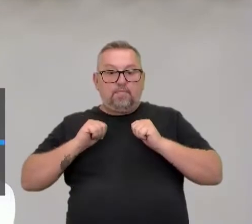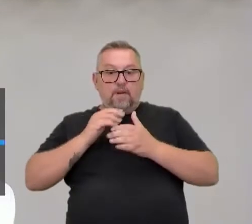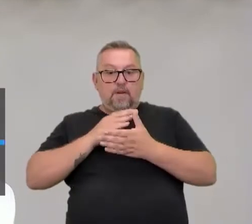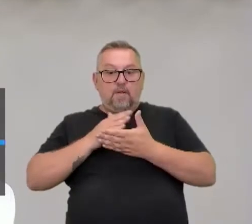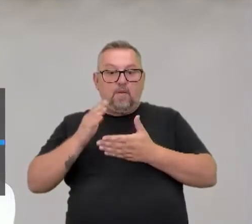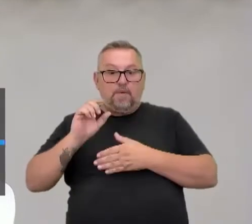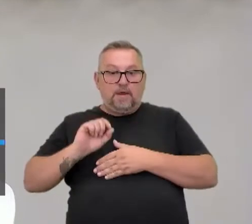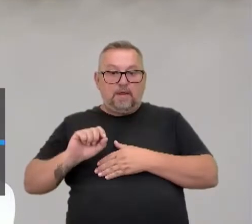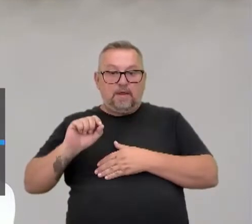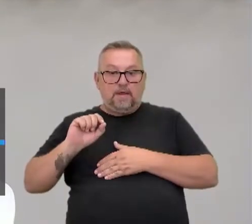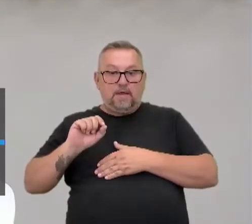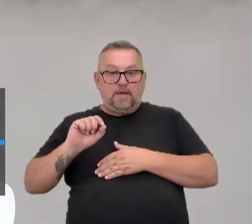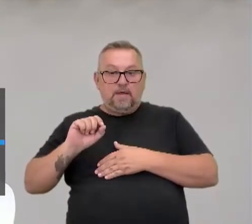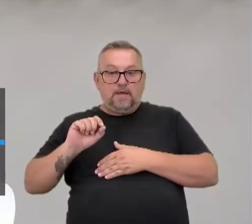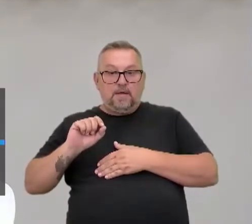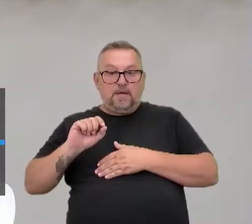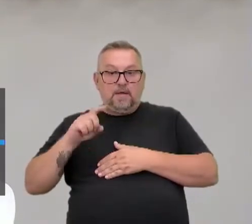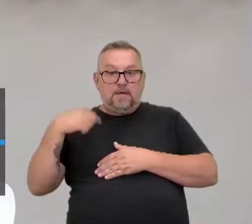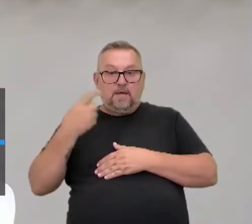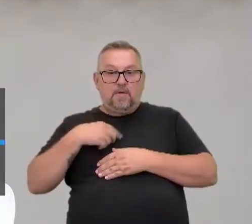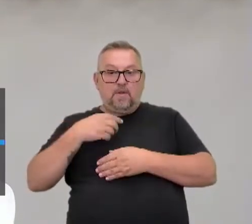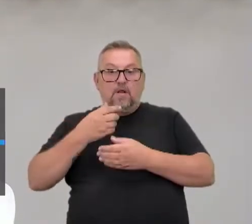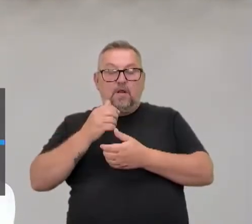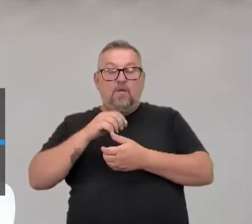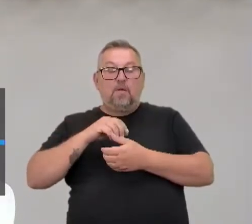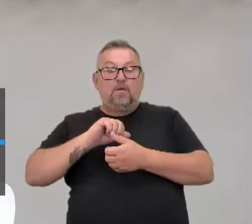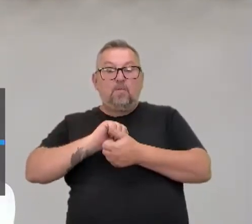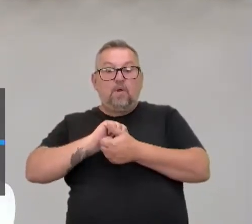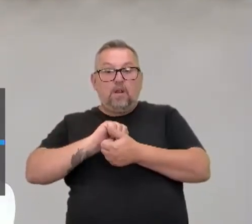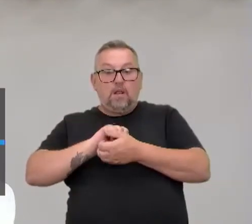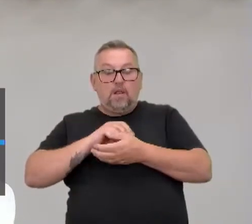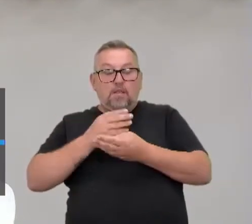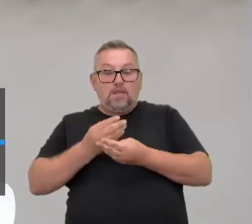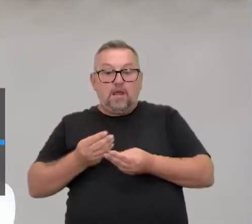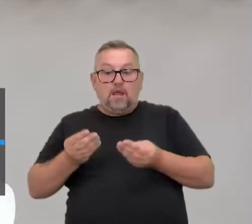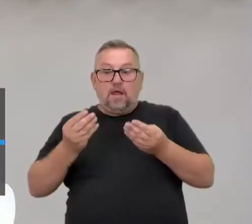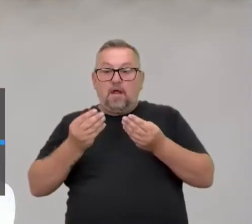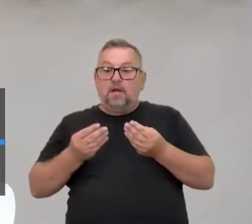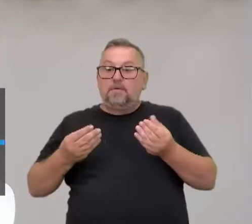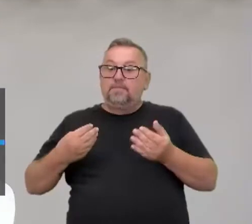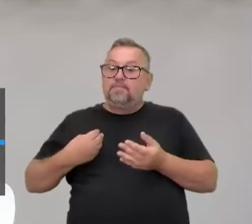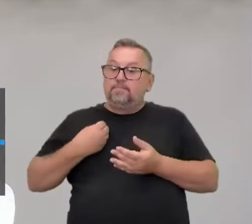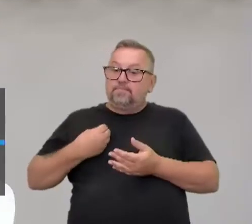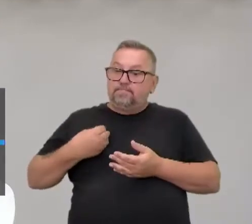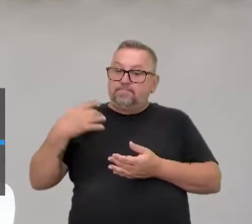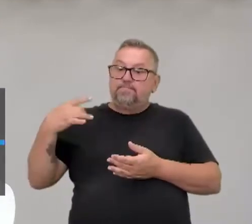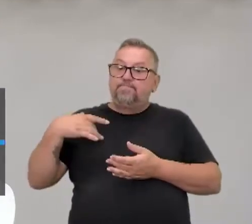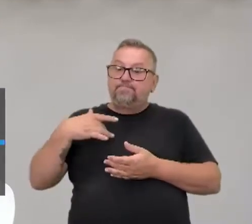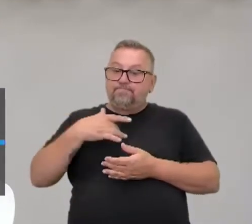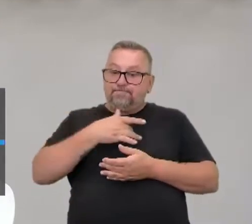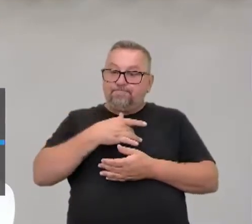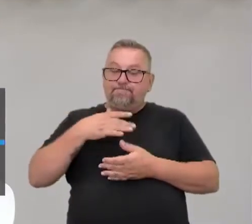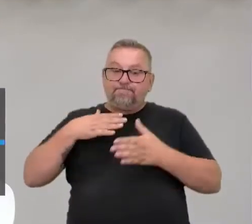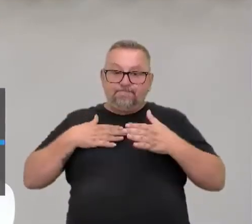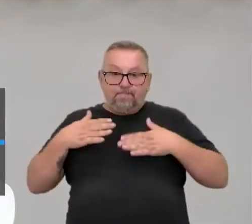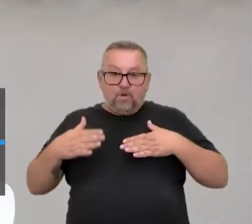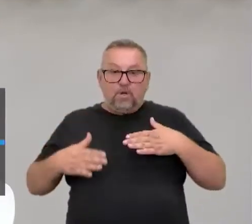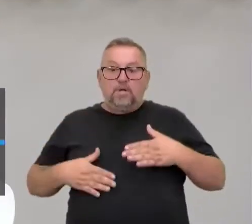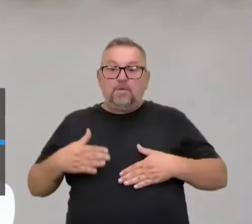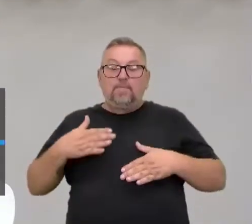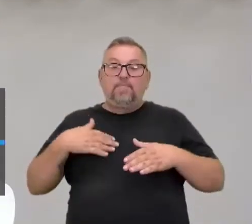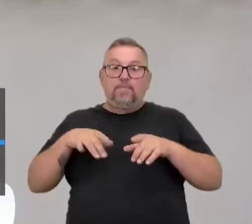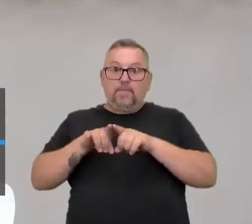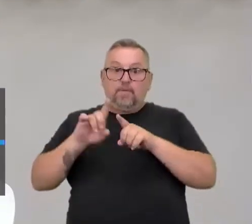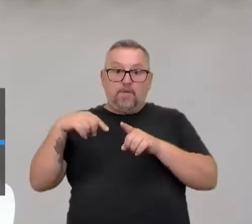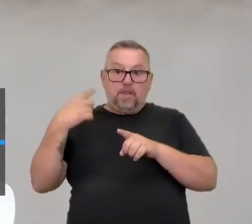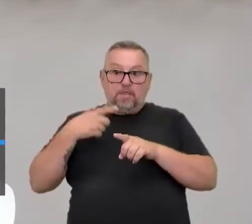né, a nossa qualidade de vida na questão mesmo de saúde, né, de saúde física do corpo, né, dos